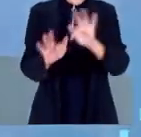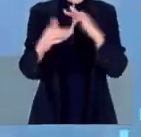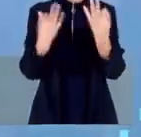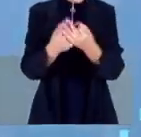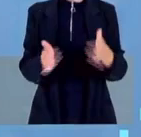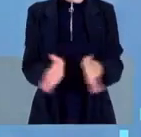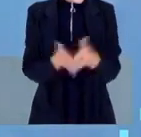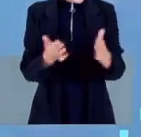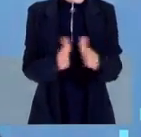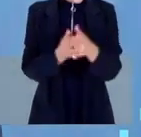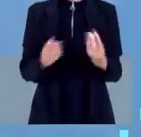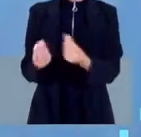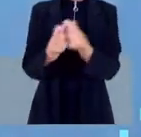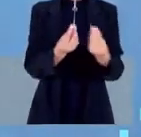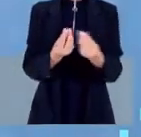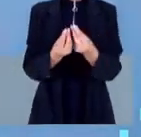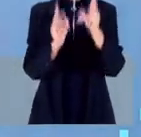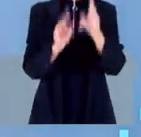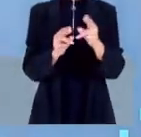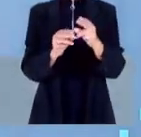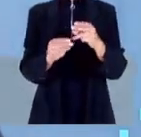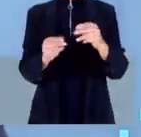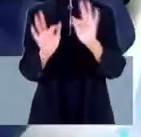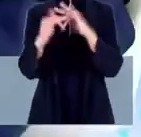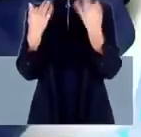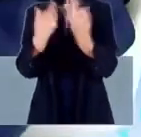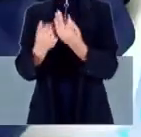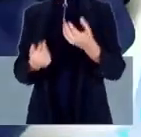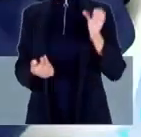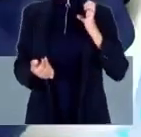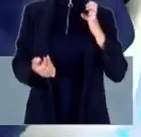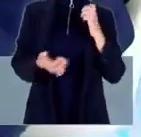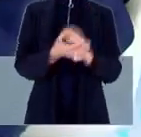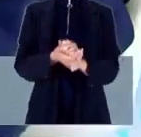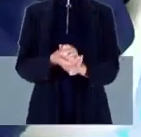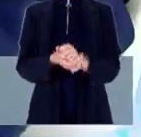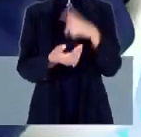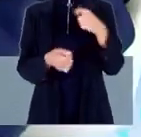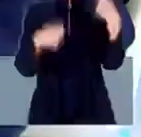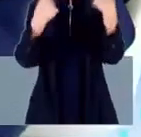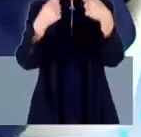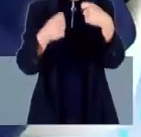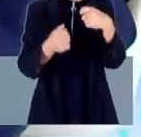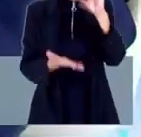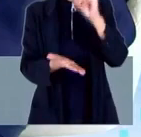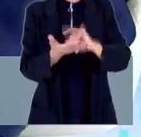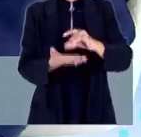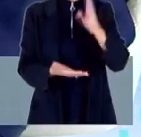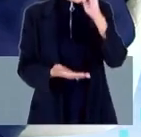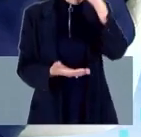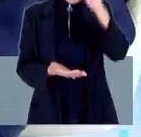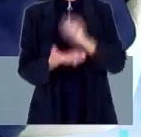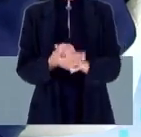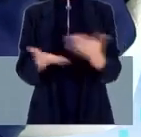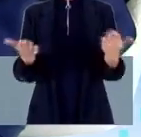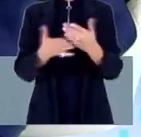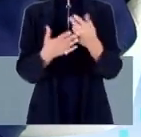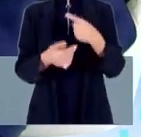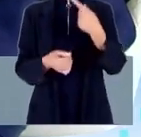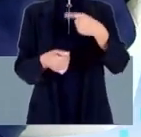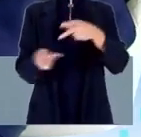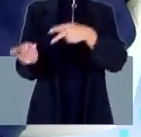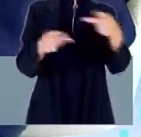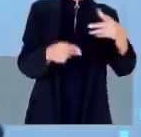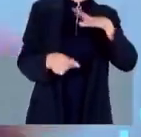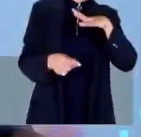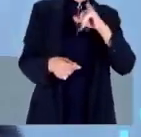tiver a mesma qualidade de ensino do filho do rico essa é a prioridade absoluta porque eu hoje vim de Indaiatuba sabe o que que